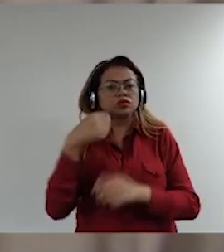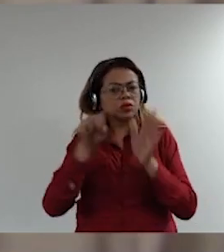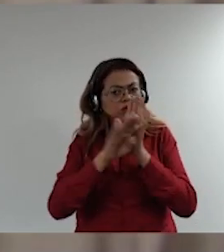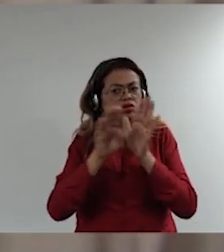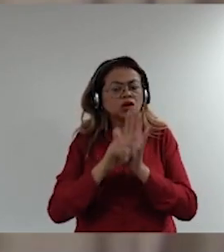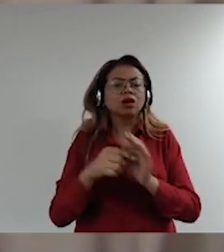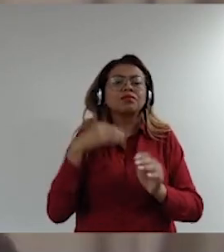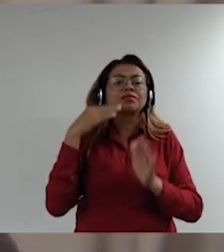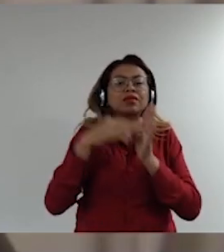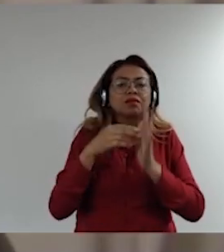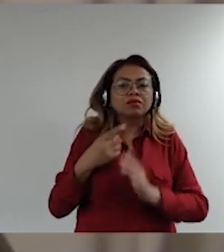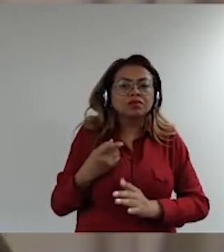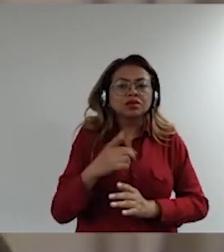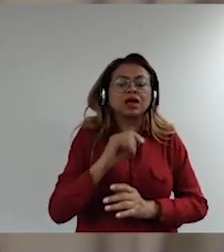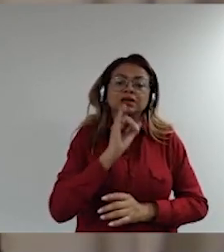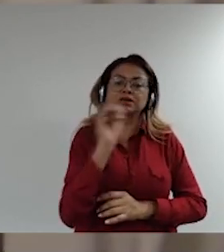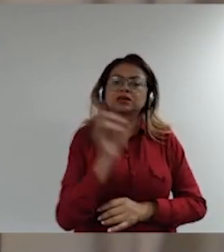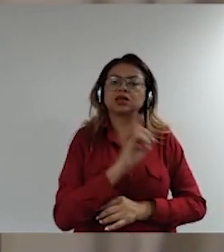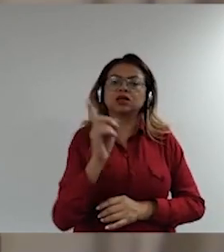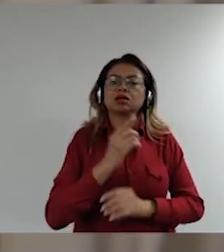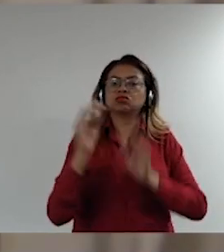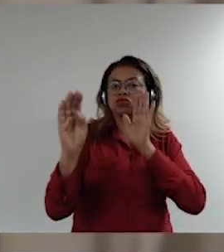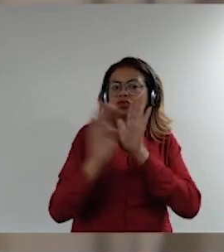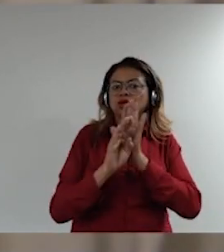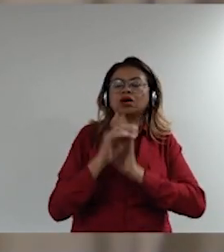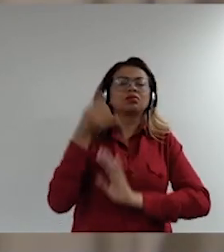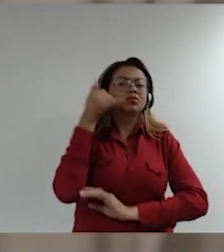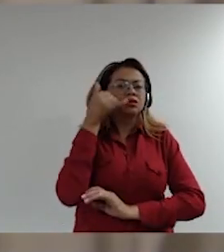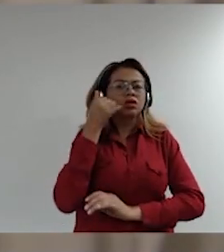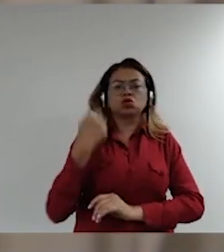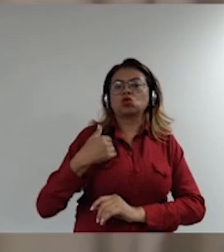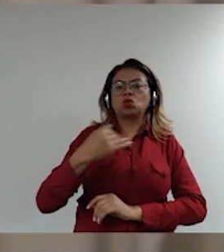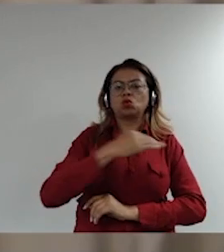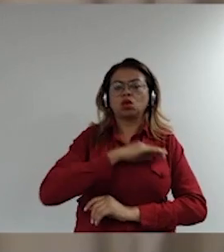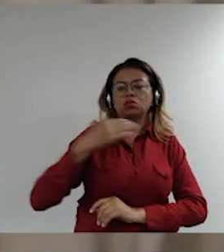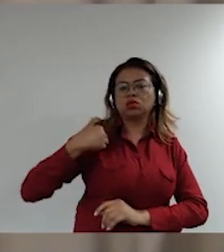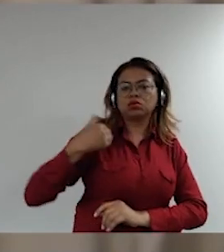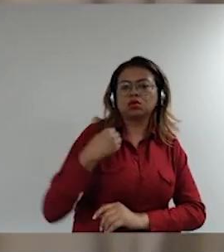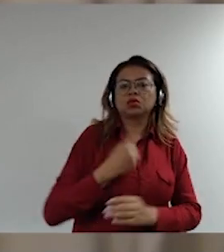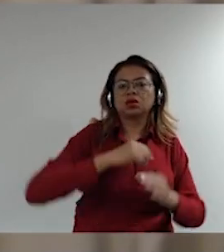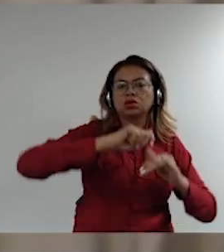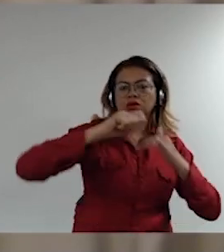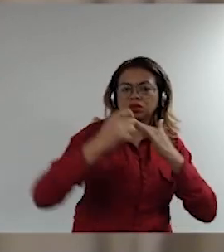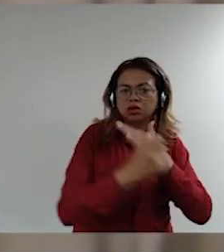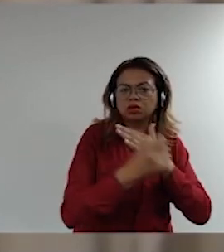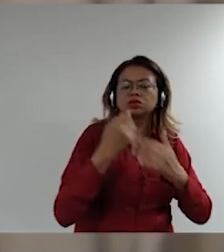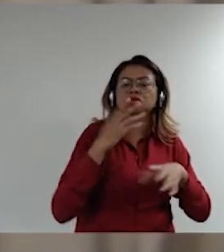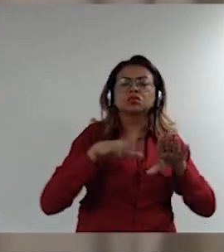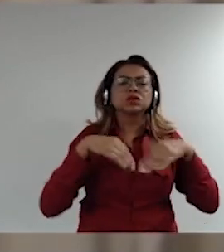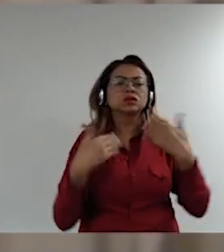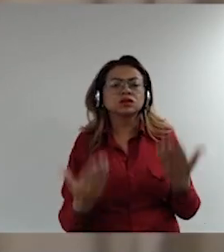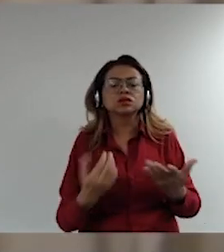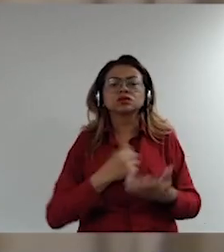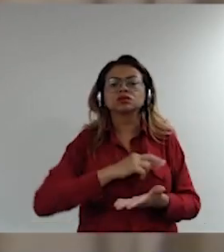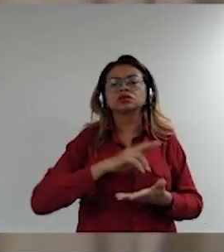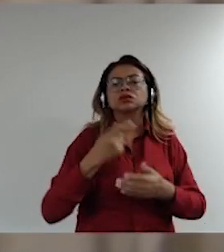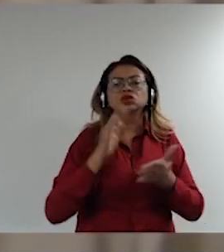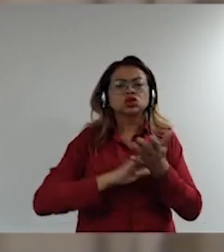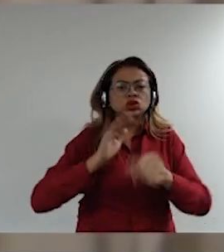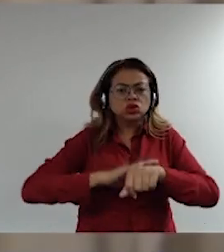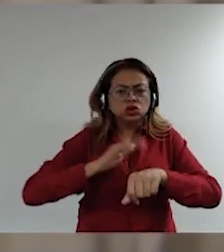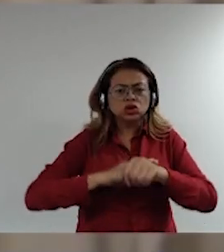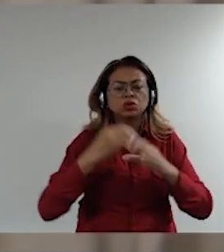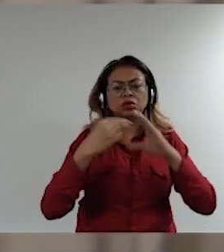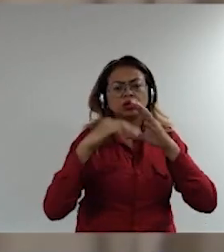até você. E se ele não chegar, entre em contato com a gente, nos chama nas nossas redes sociais, nos chama aí nos